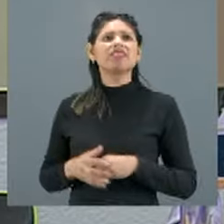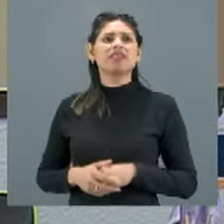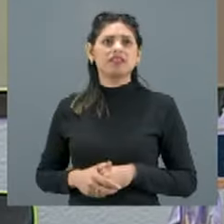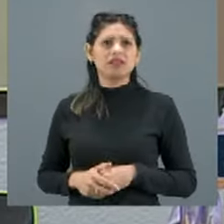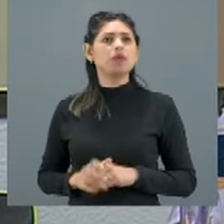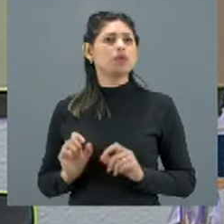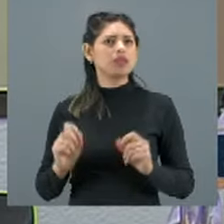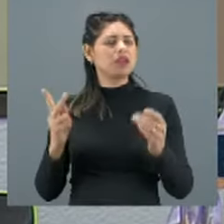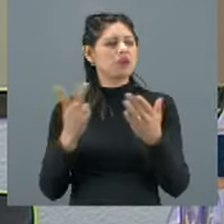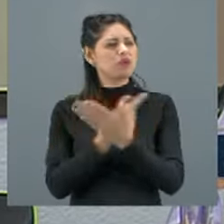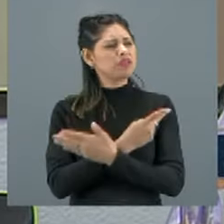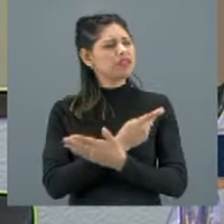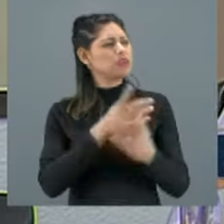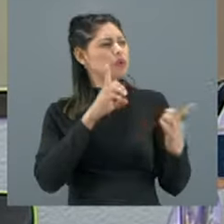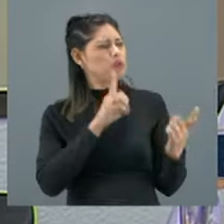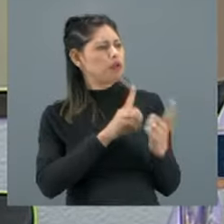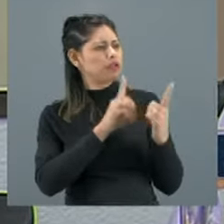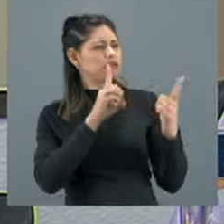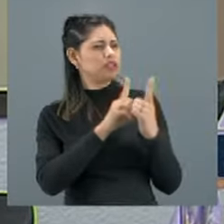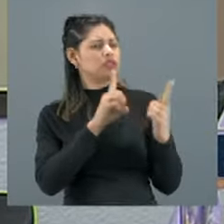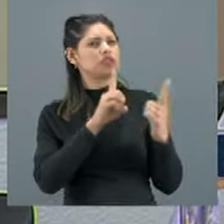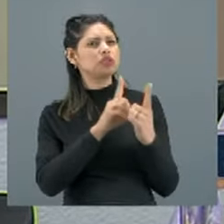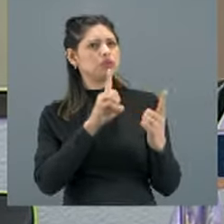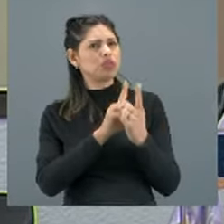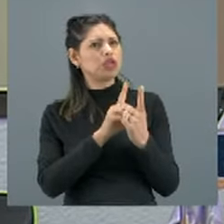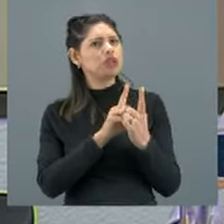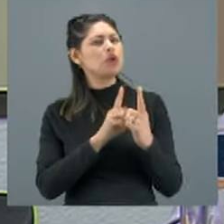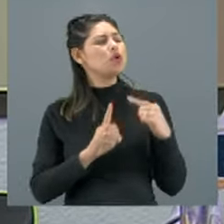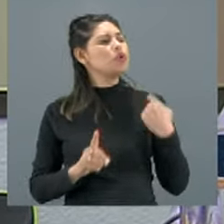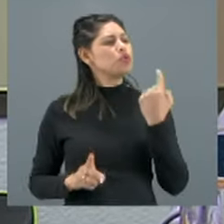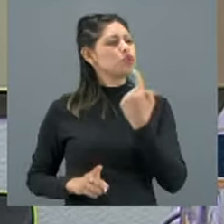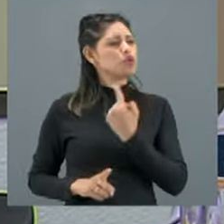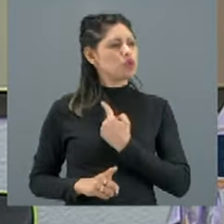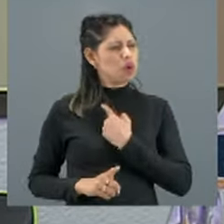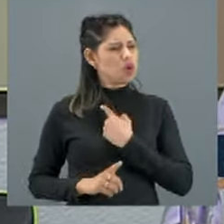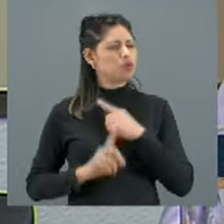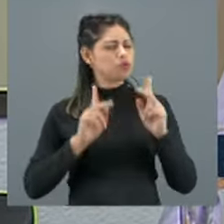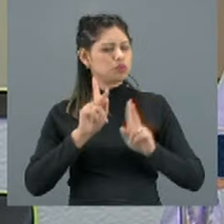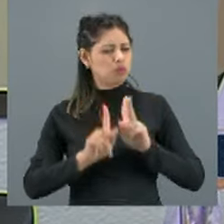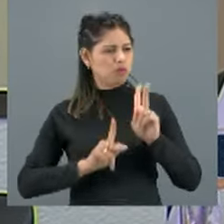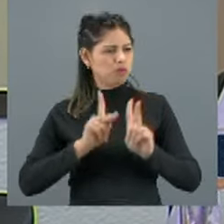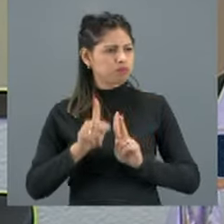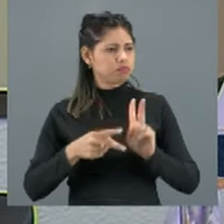acontecendo o atendimento aos nossos líderes e demais